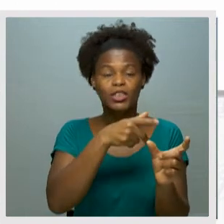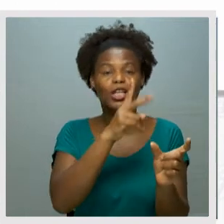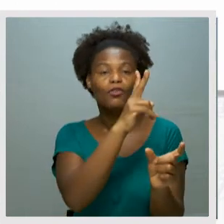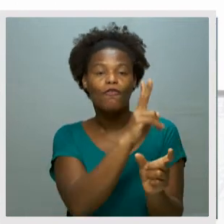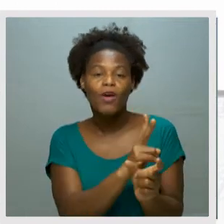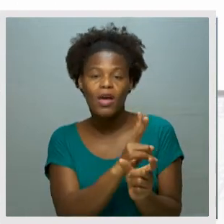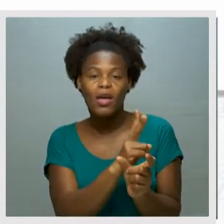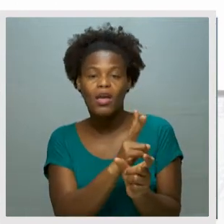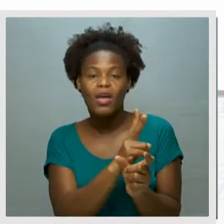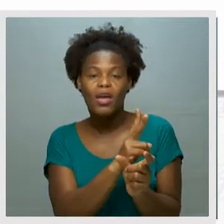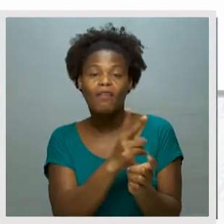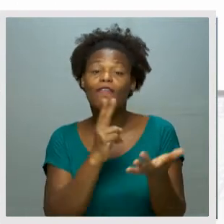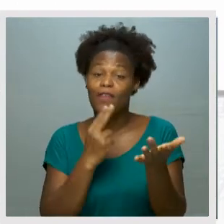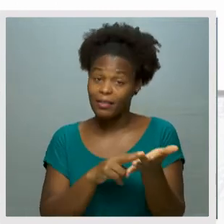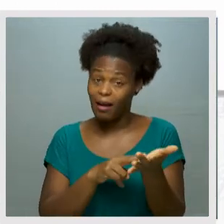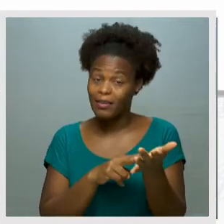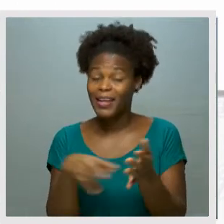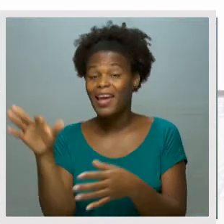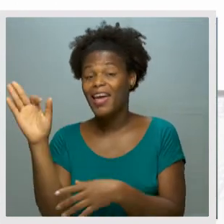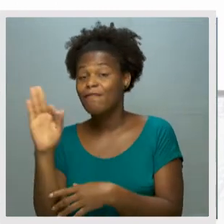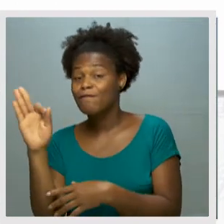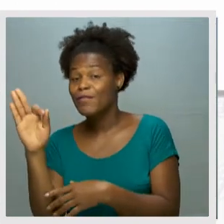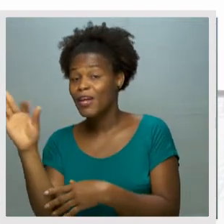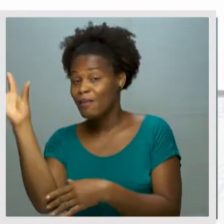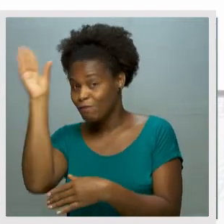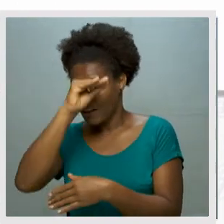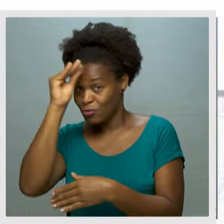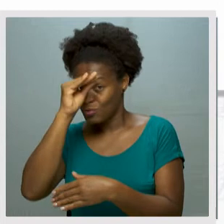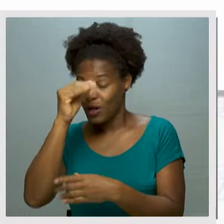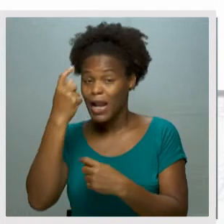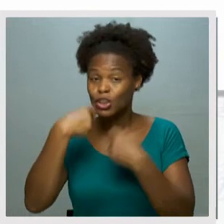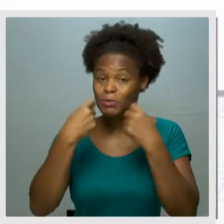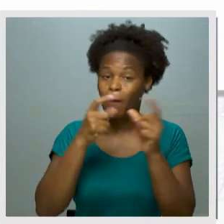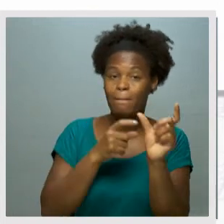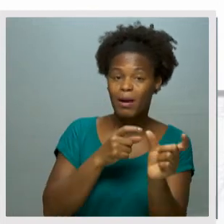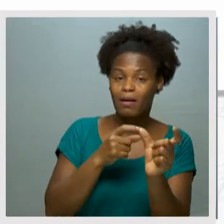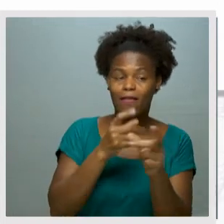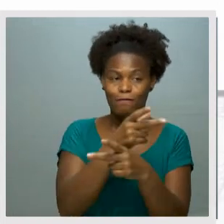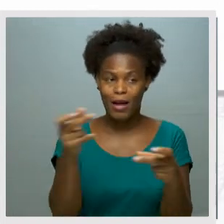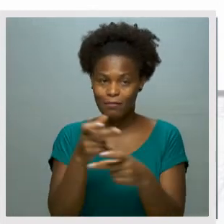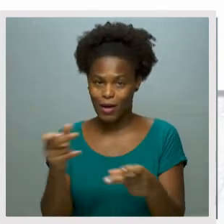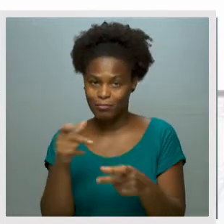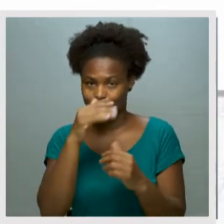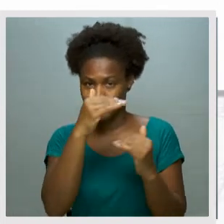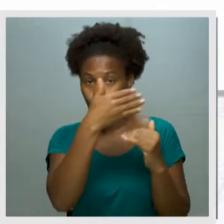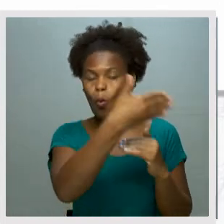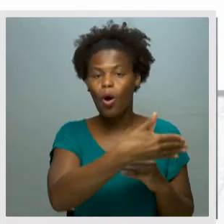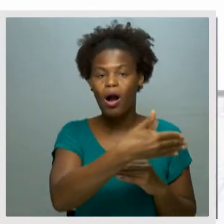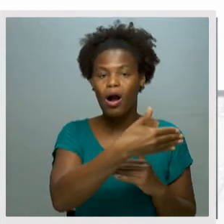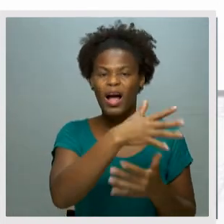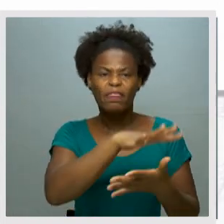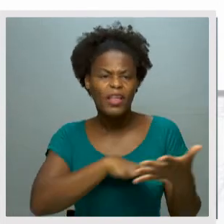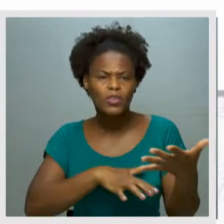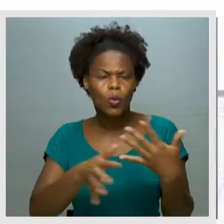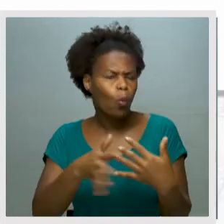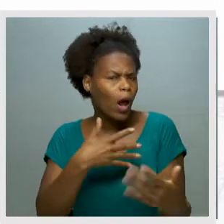sendo verdadeira V ou falsa F as expressões seguintes. 1. Texto